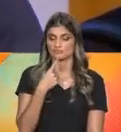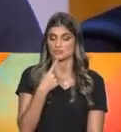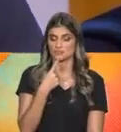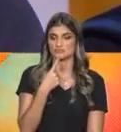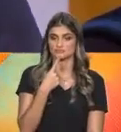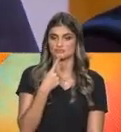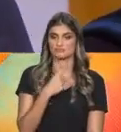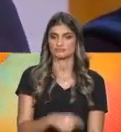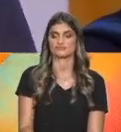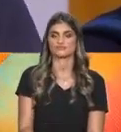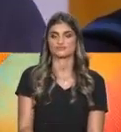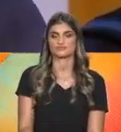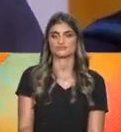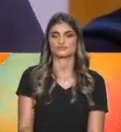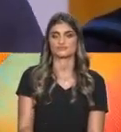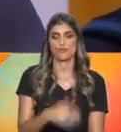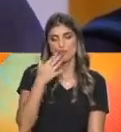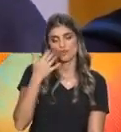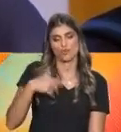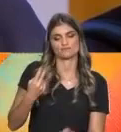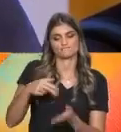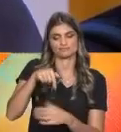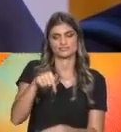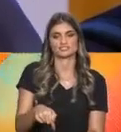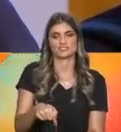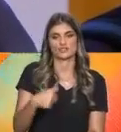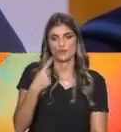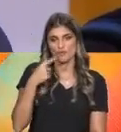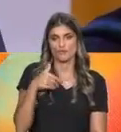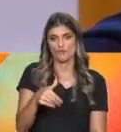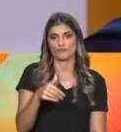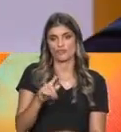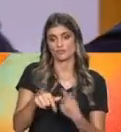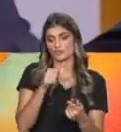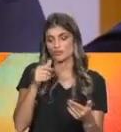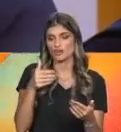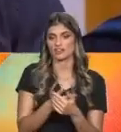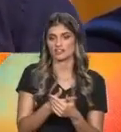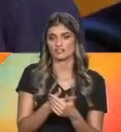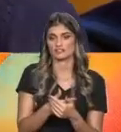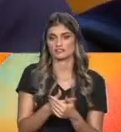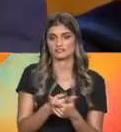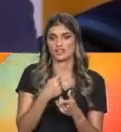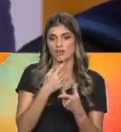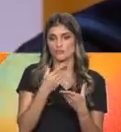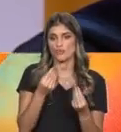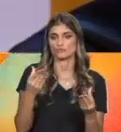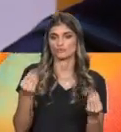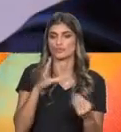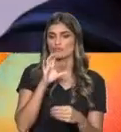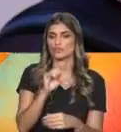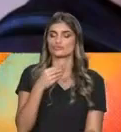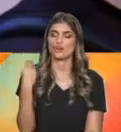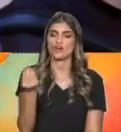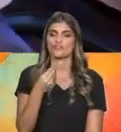foi a honra de cá estar, eu viver e morrer. Há muitos filhos que são